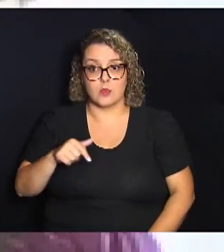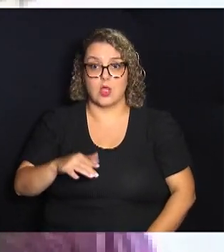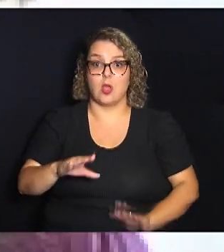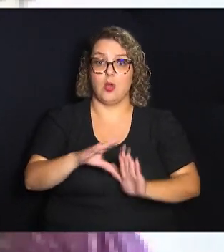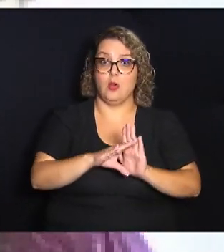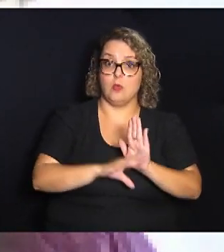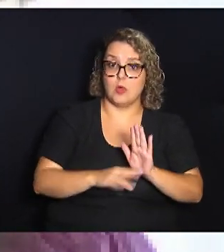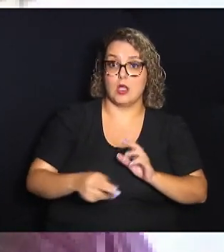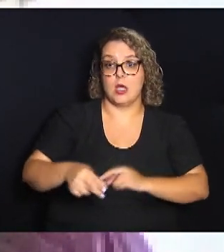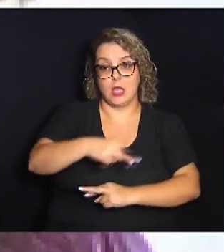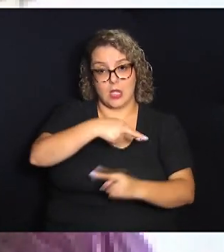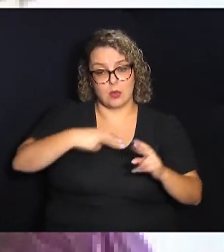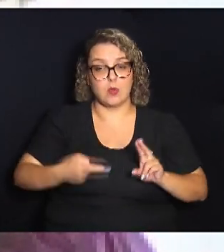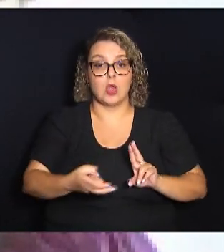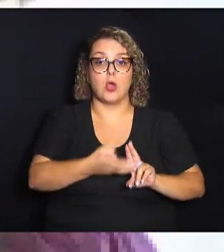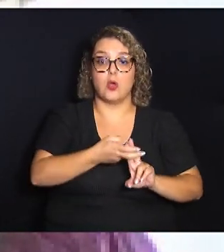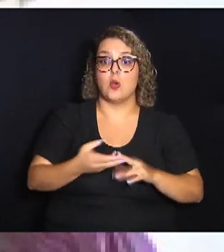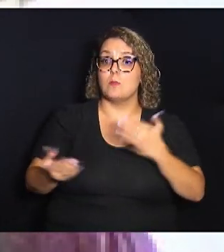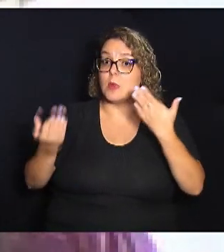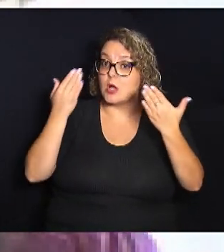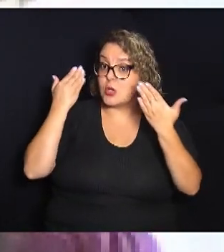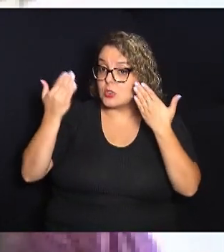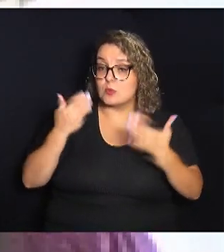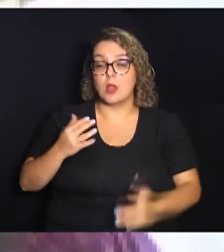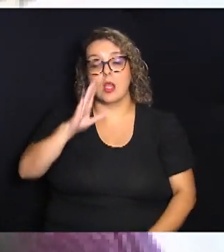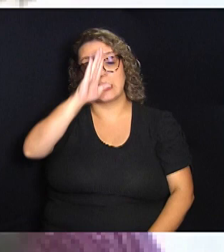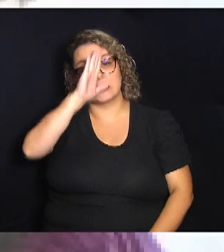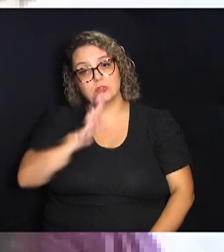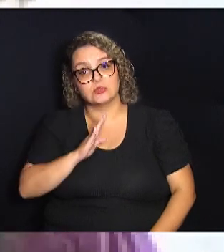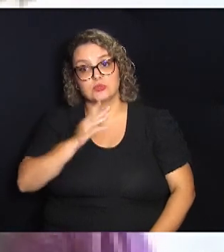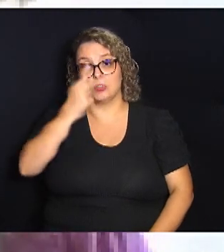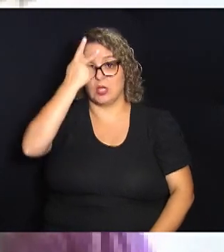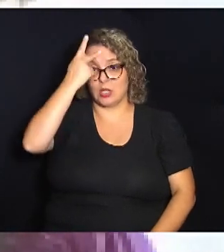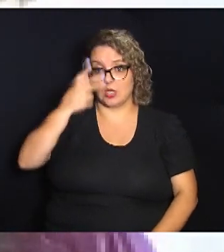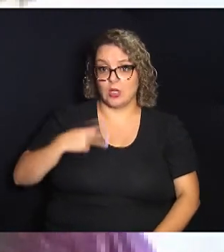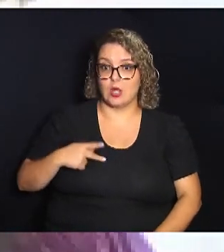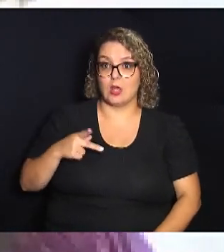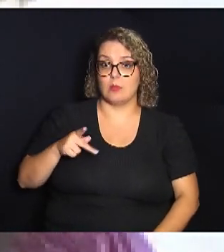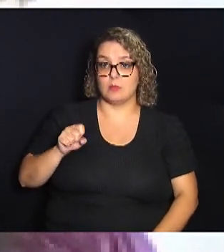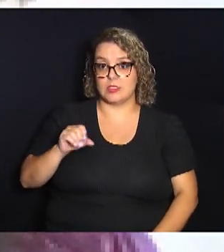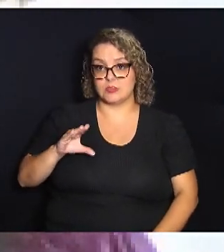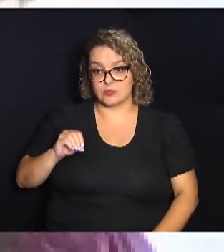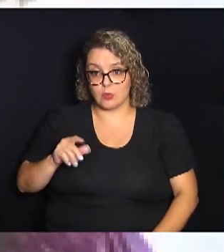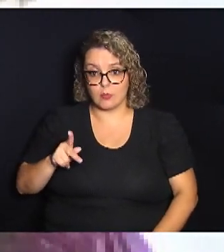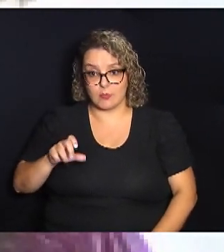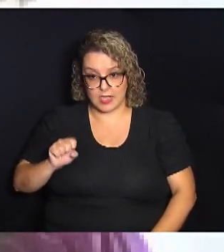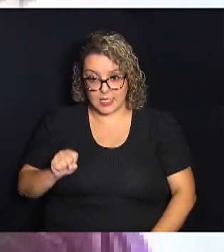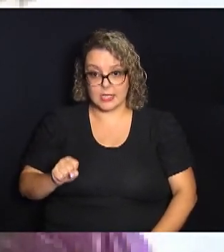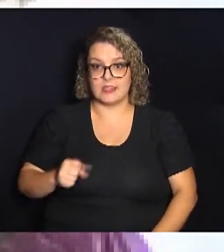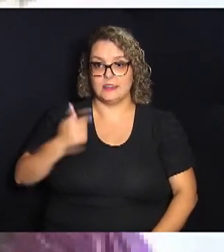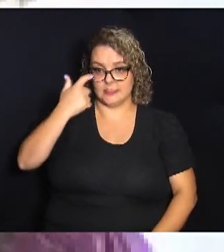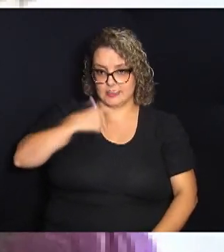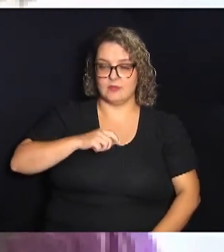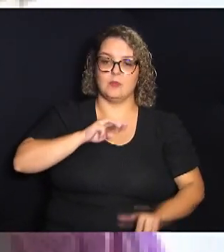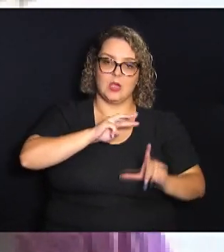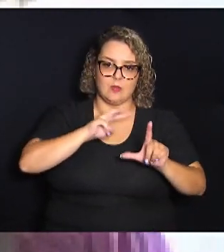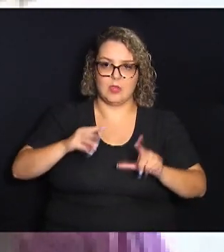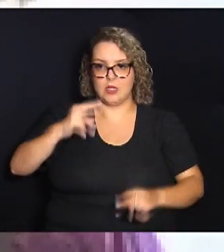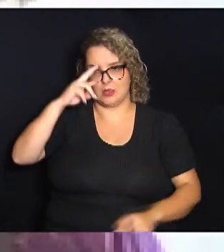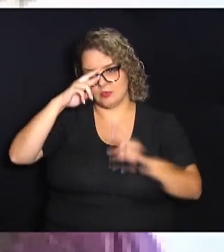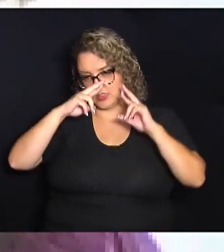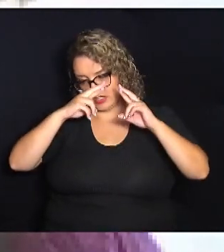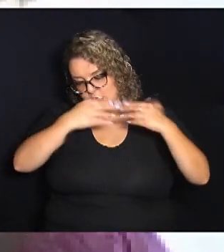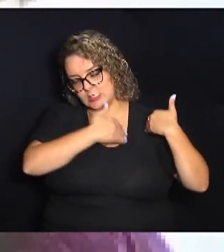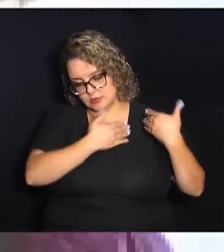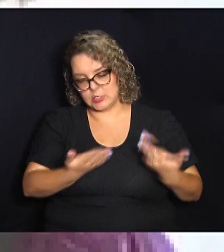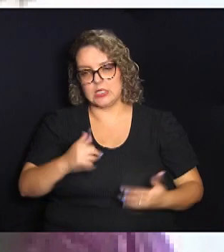ao SUS, de atendimento psicológico gratuito, a própria Psicopés, que é a plataforma de atendimento que eu sou, né, responsável, onde nós temos